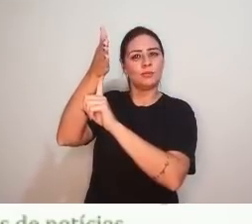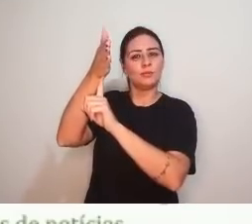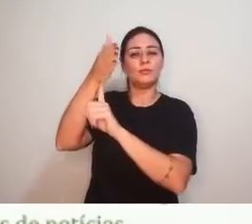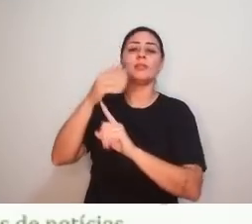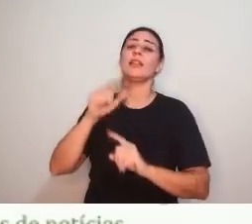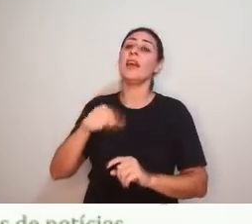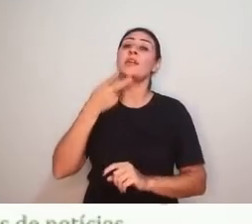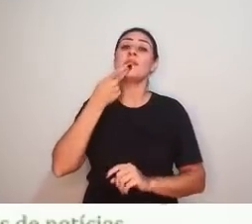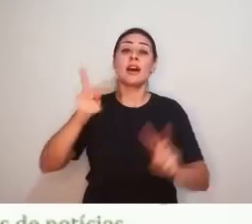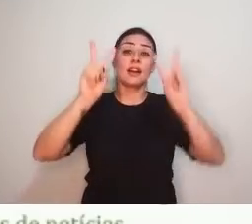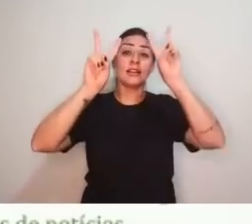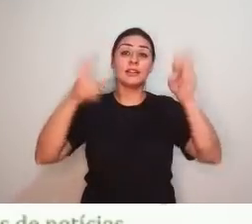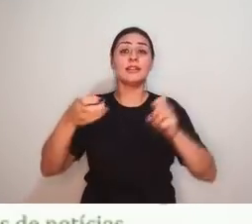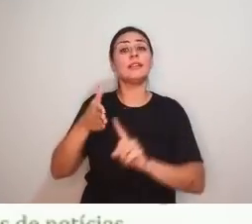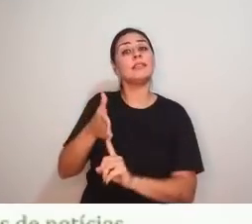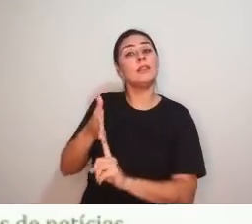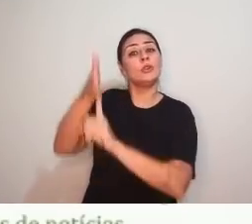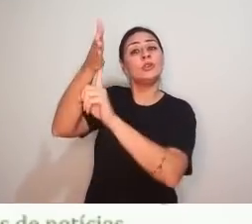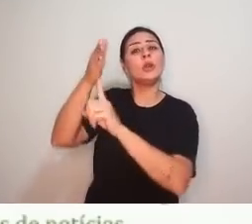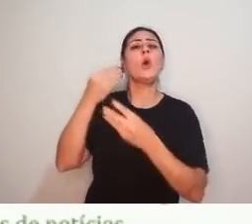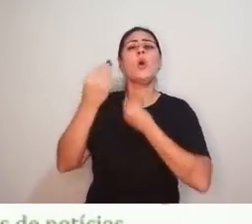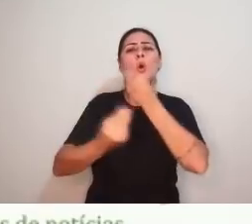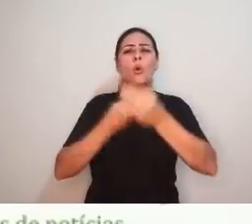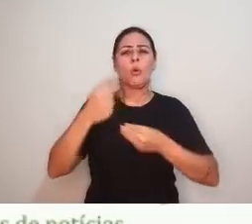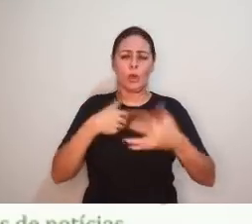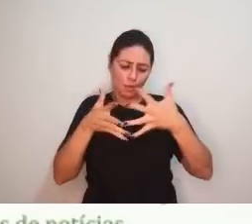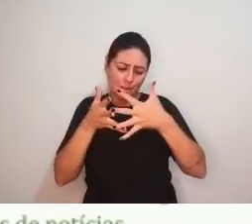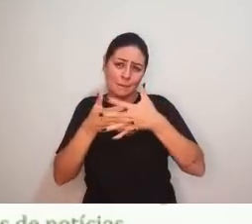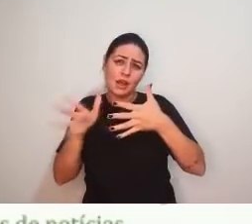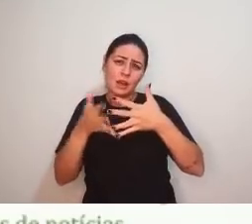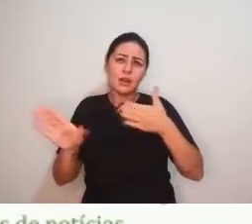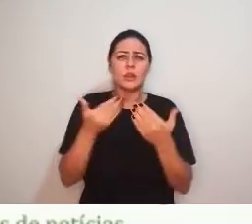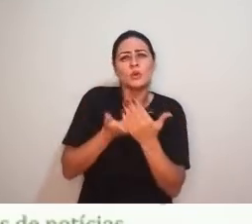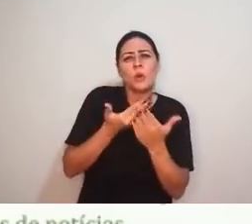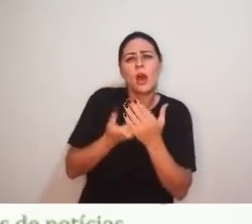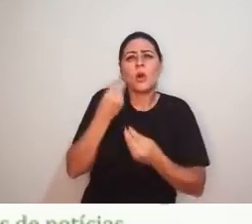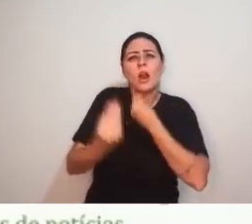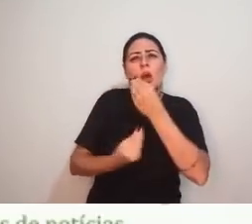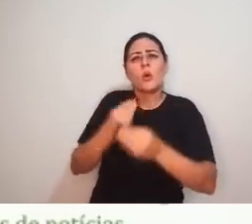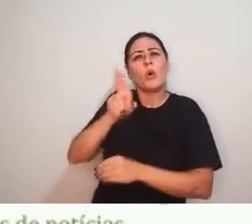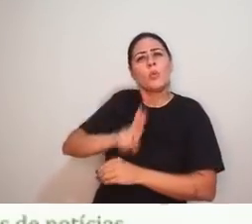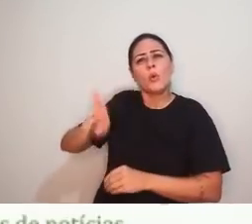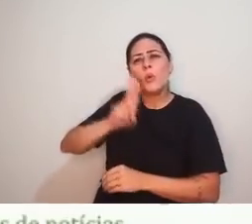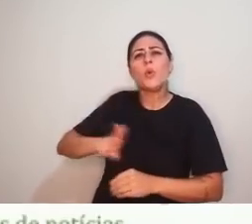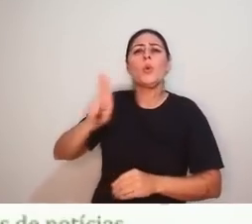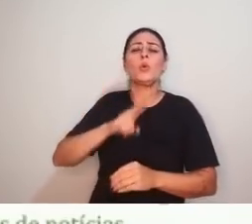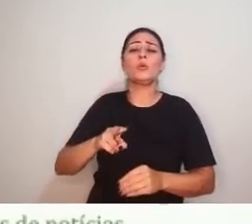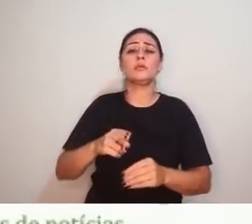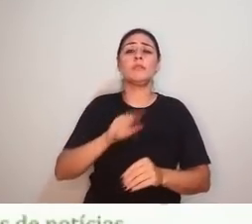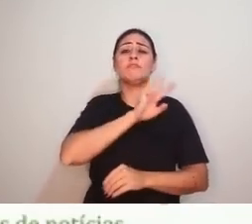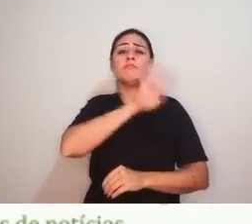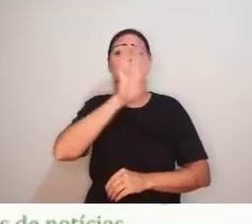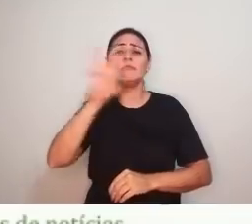gente fala aqui? Tecnologia, ou seja, como é que eu planejo a minha aula com recursos digital? Portais